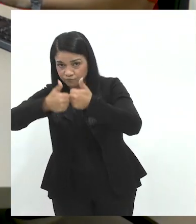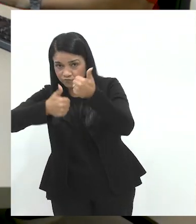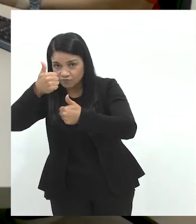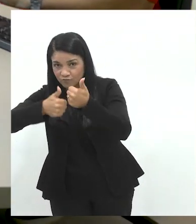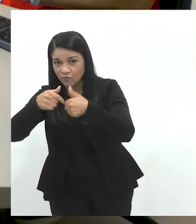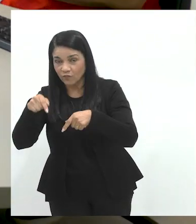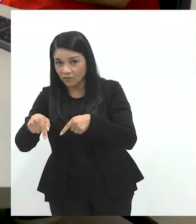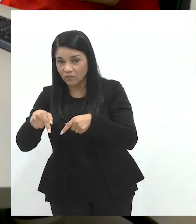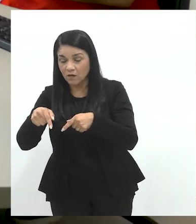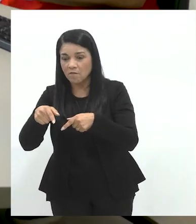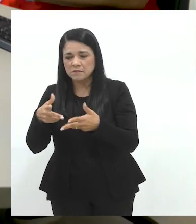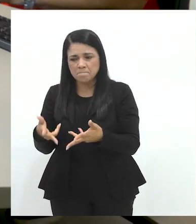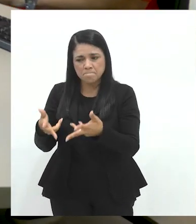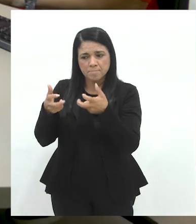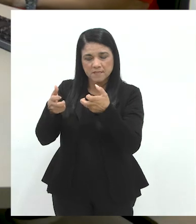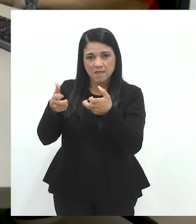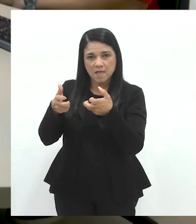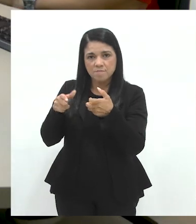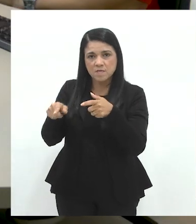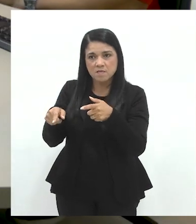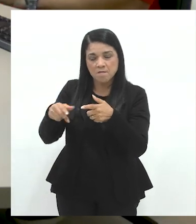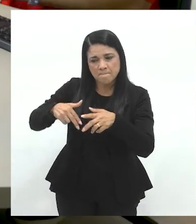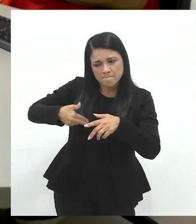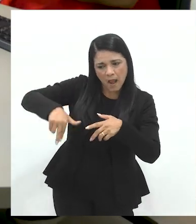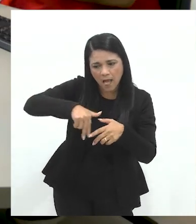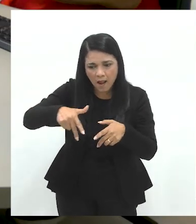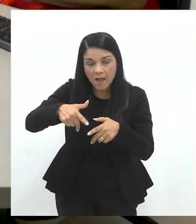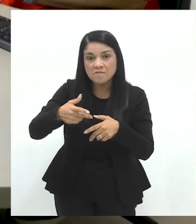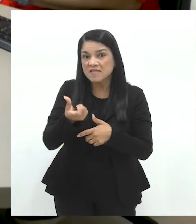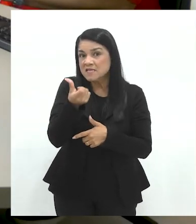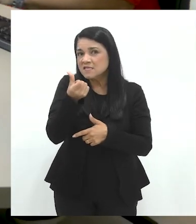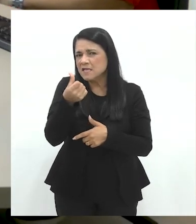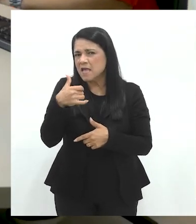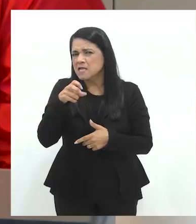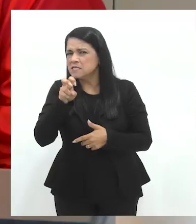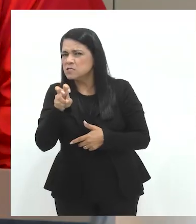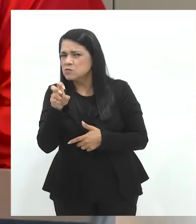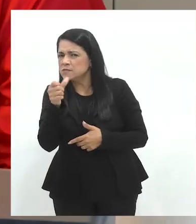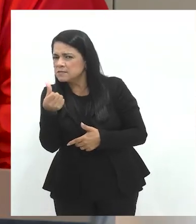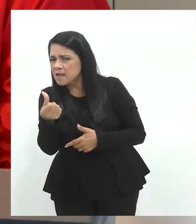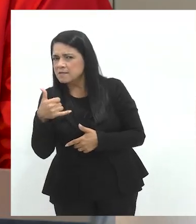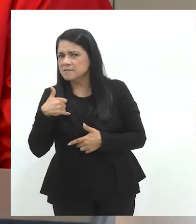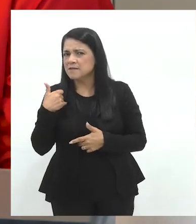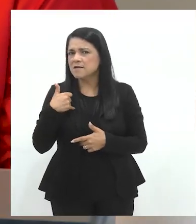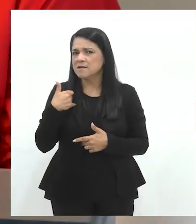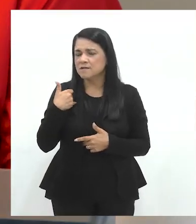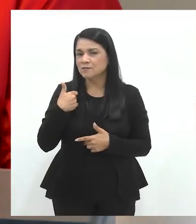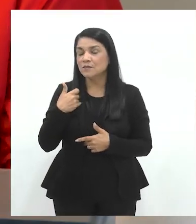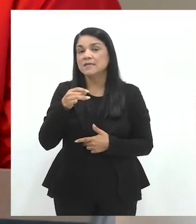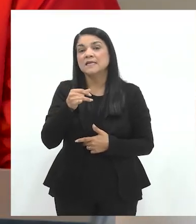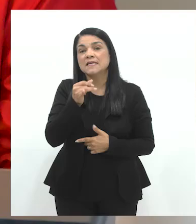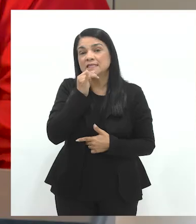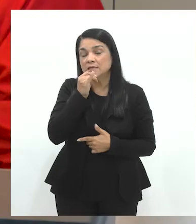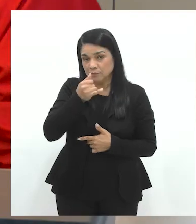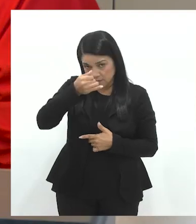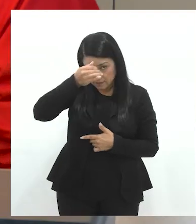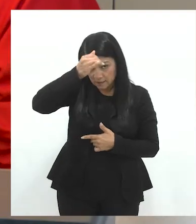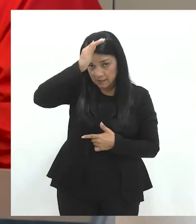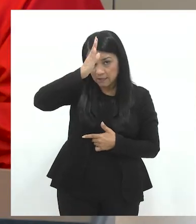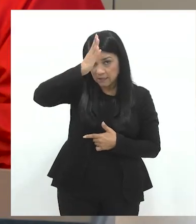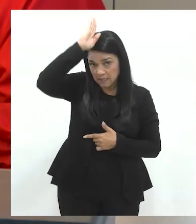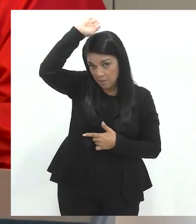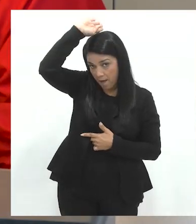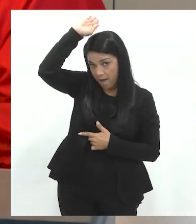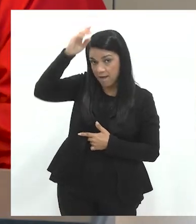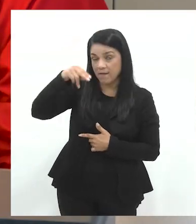futebol. A gente vê a luz no craque quando ele tem lá seus 5, 6 anos de idade, 7, né? O Neymar Júnior, com 7